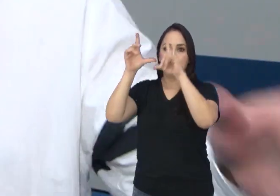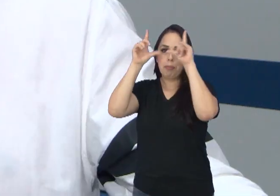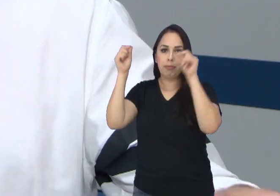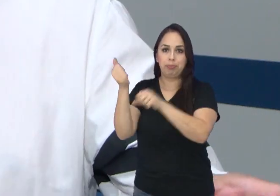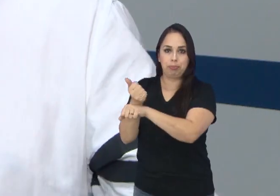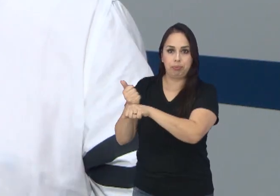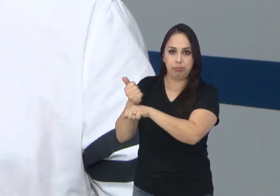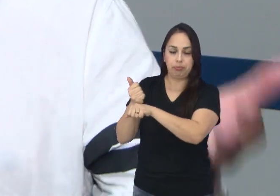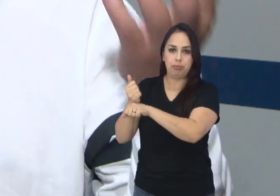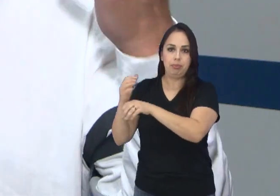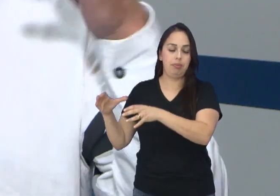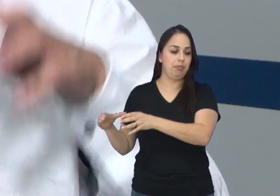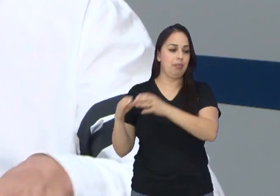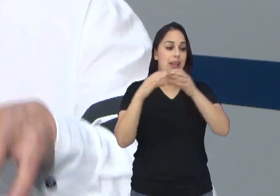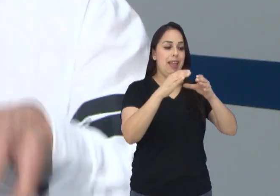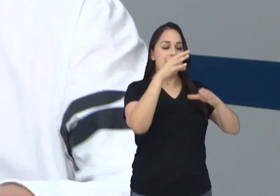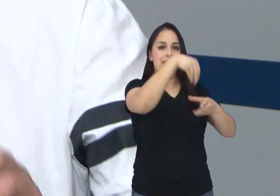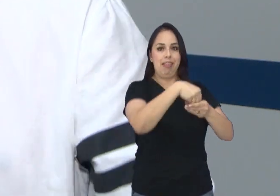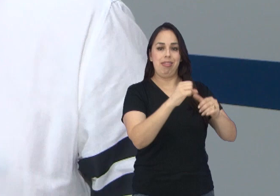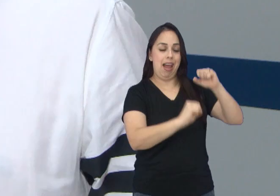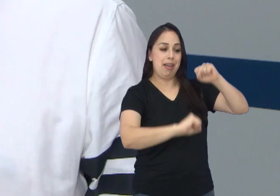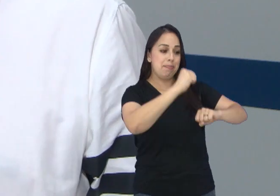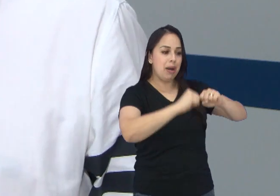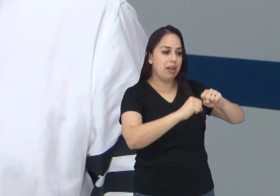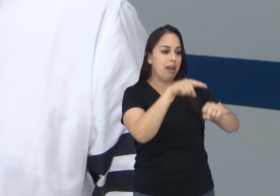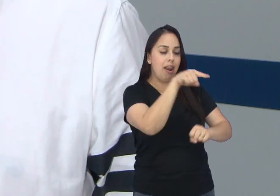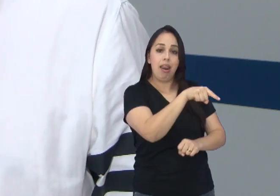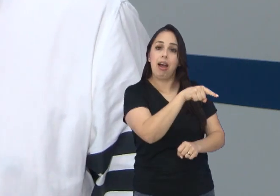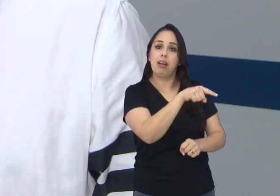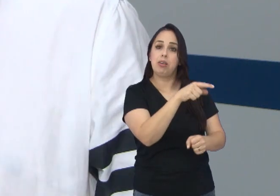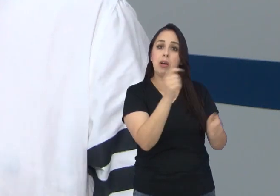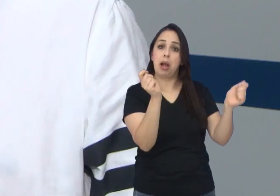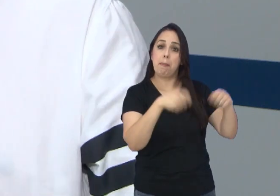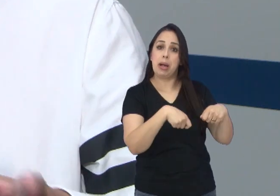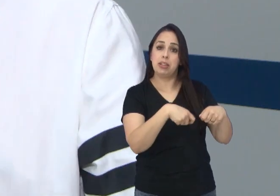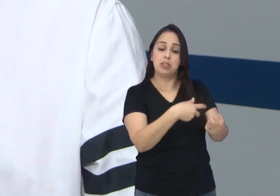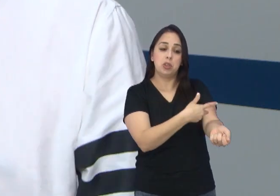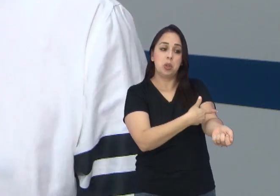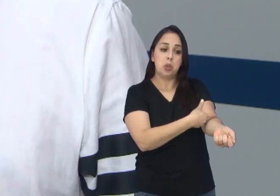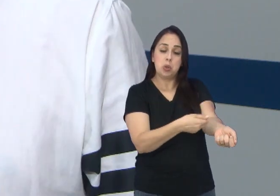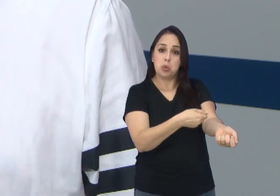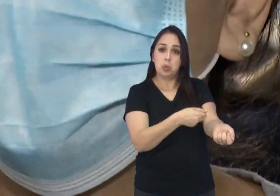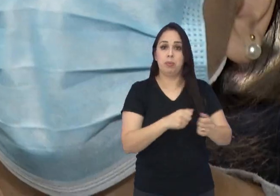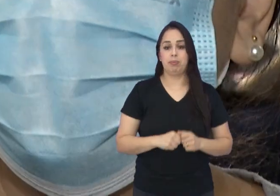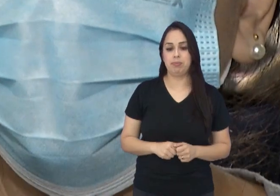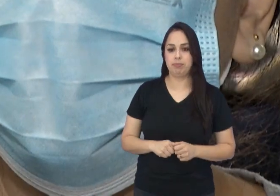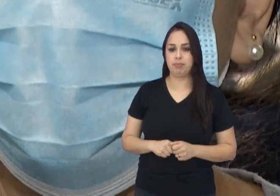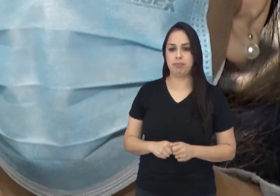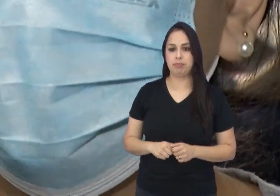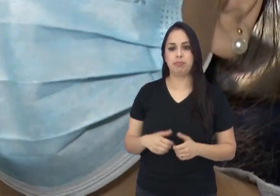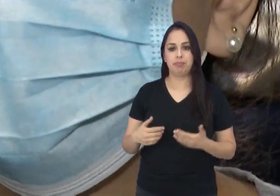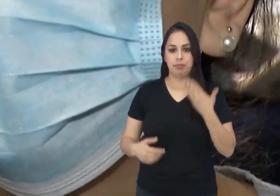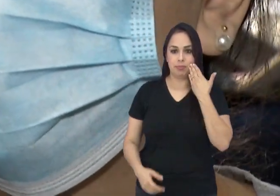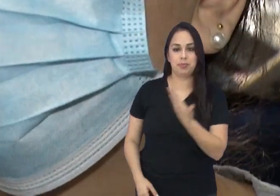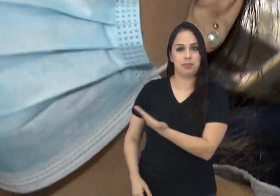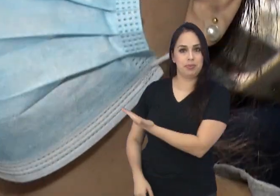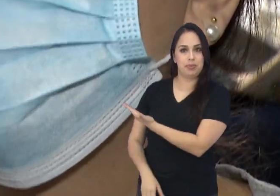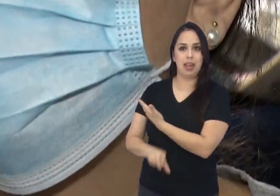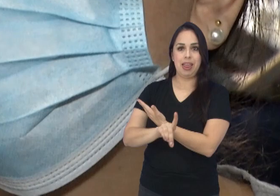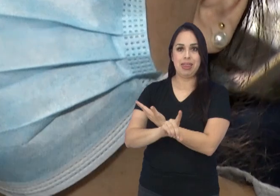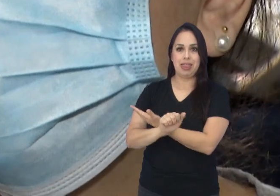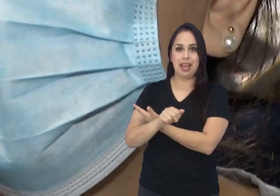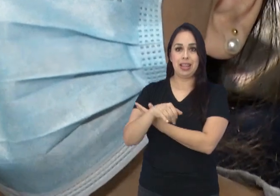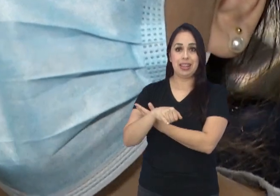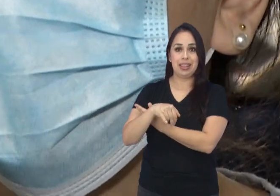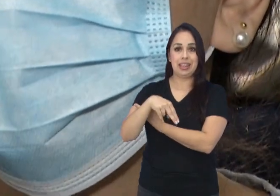as escolas, aonde poderia ser feita a coleta do sangue. Eu acho que isso ajudaria muito. No caso da Daniela, a